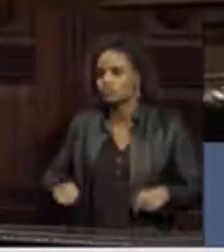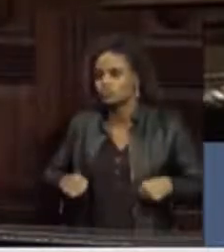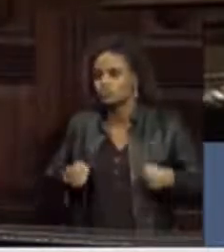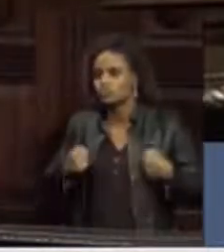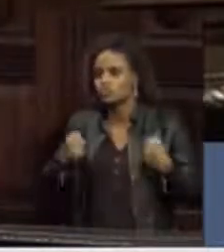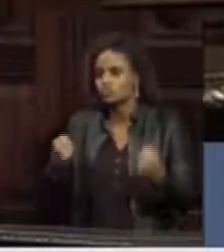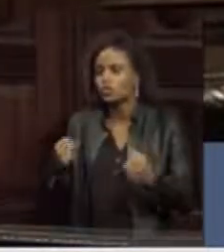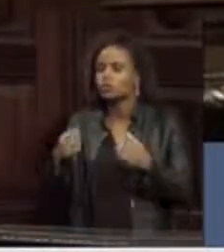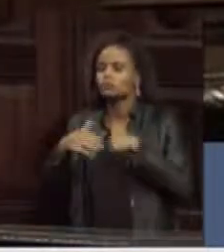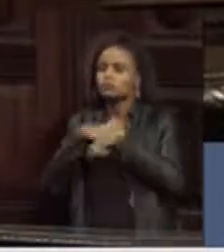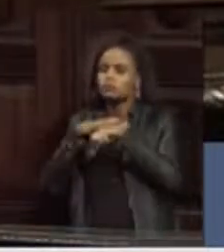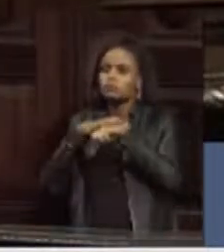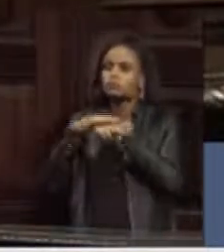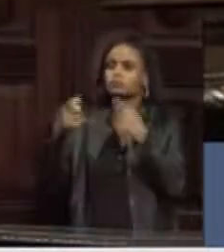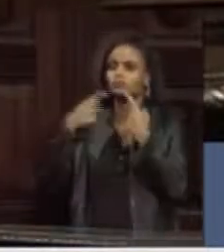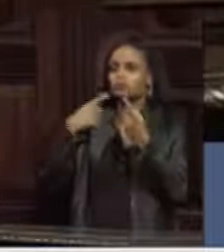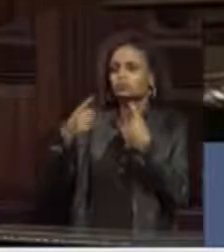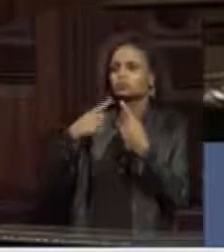discussão,